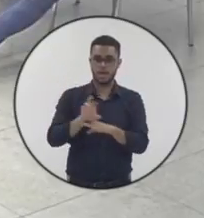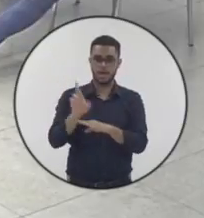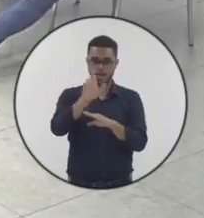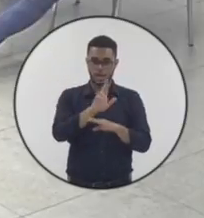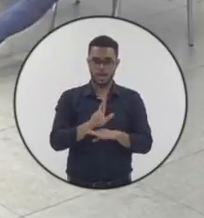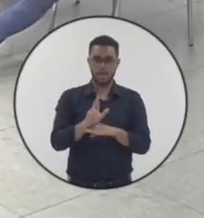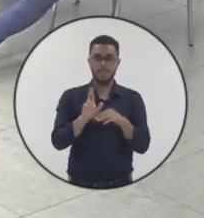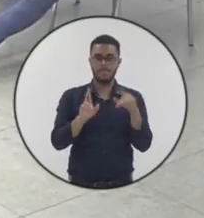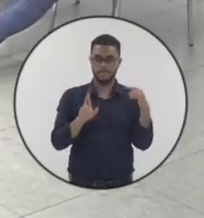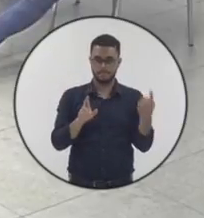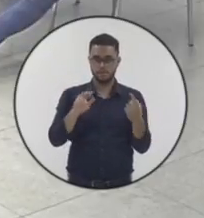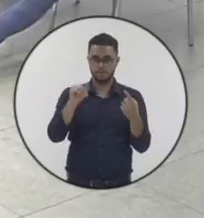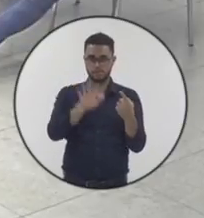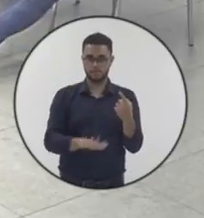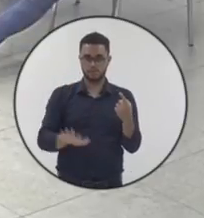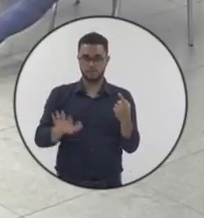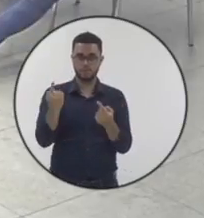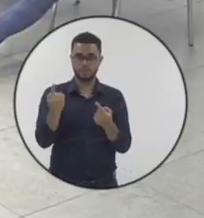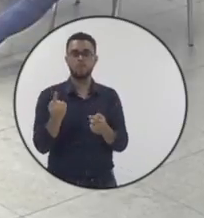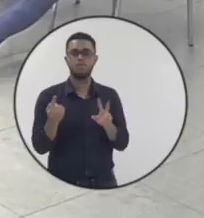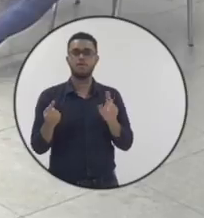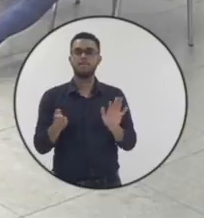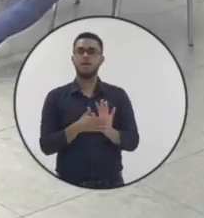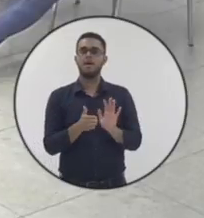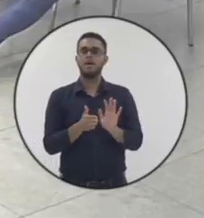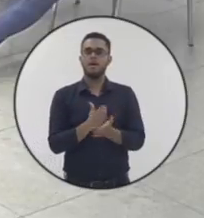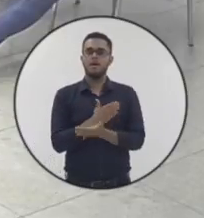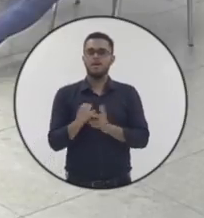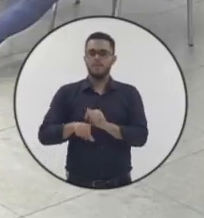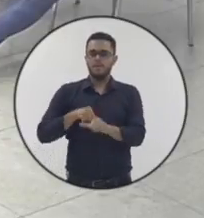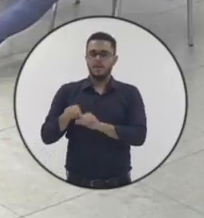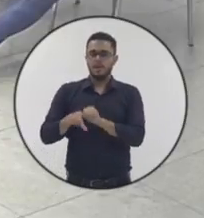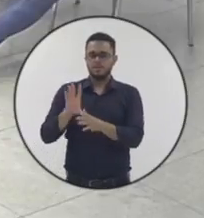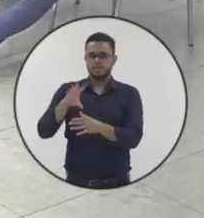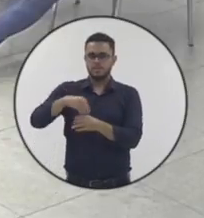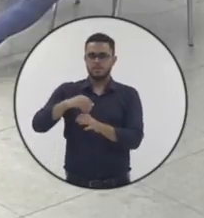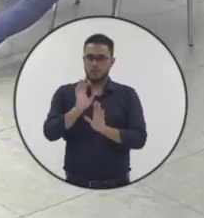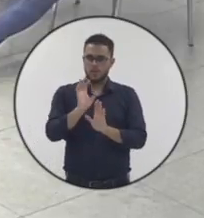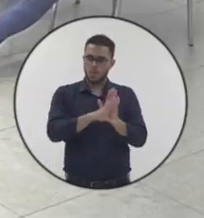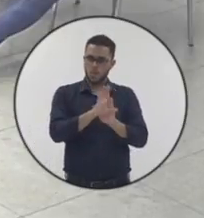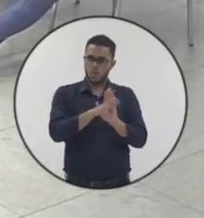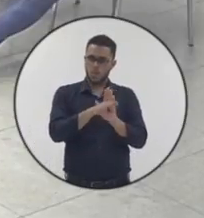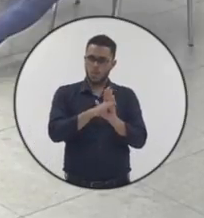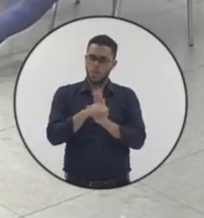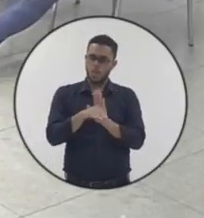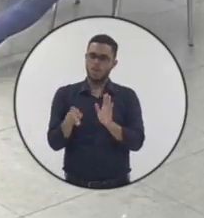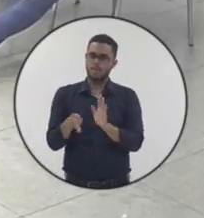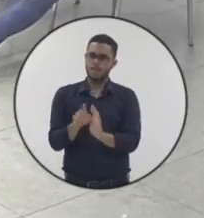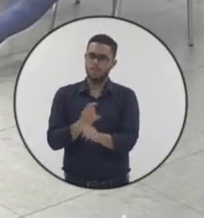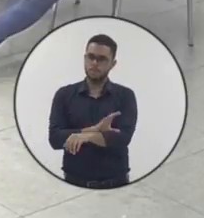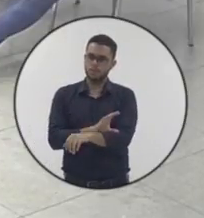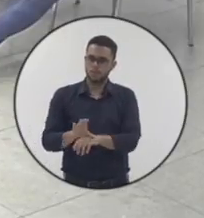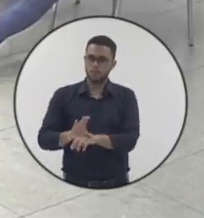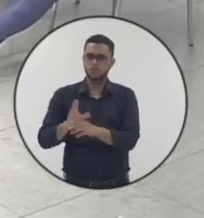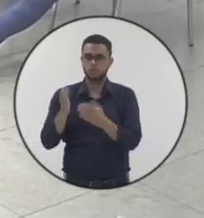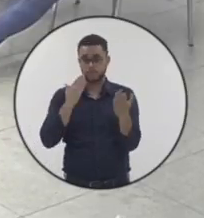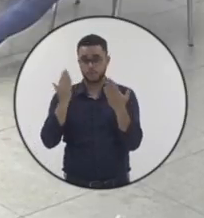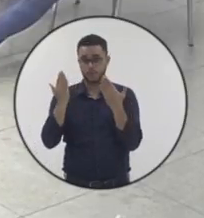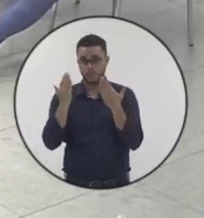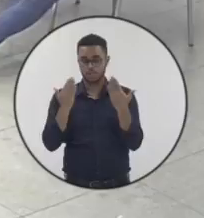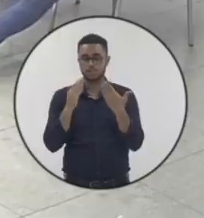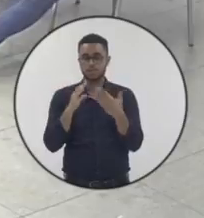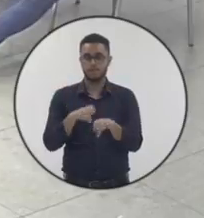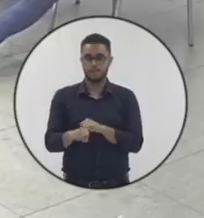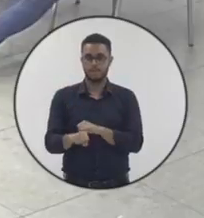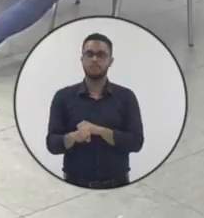vamos propor mudanças nas diretrizes curriculares para a formação de psicólogas e psicólogos no Brasil. Esse é um